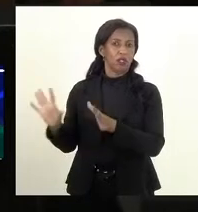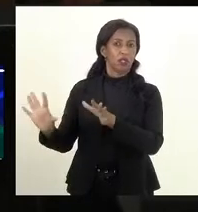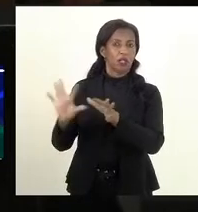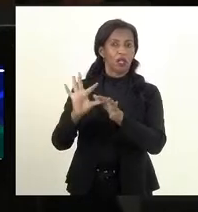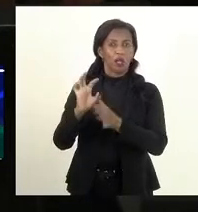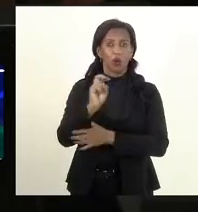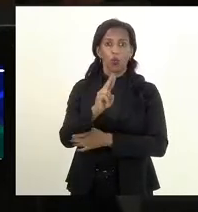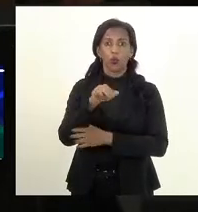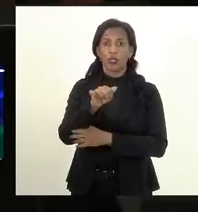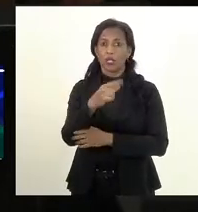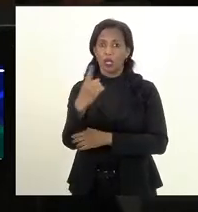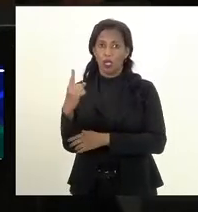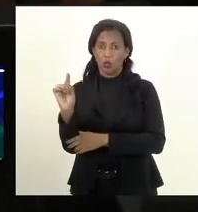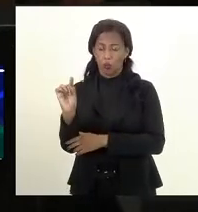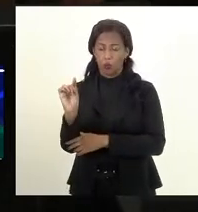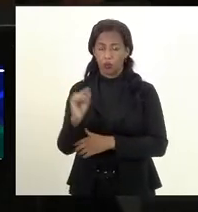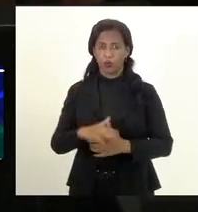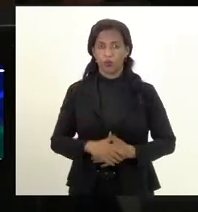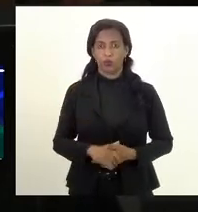união